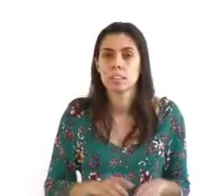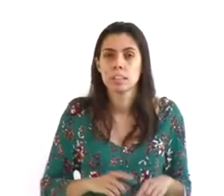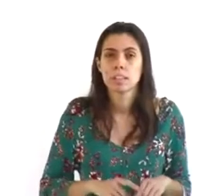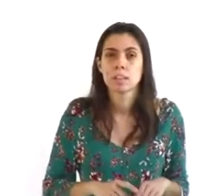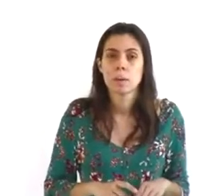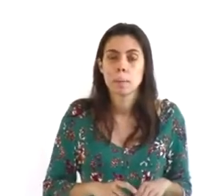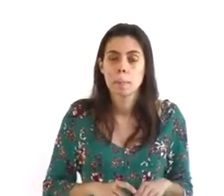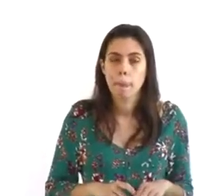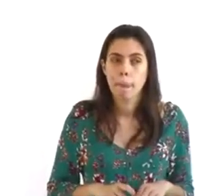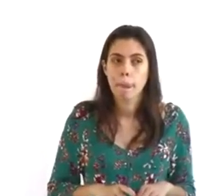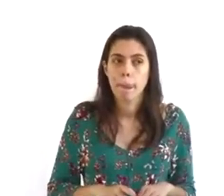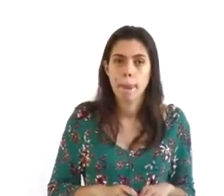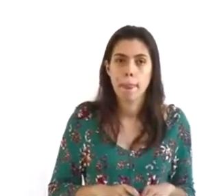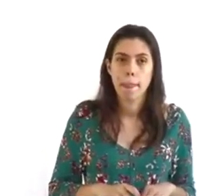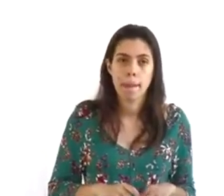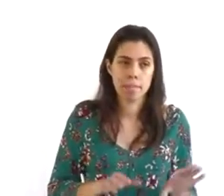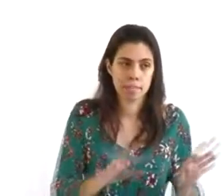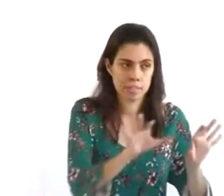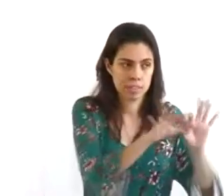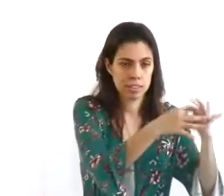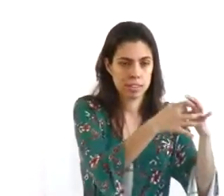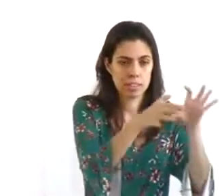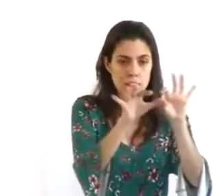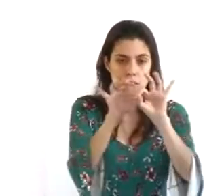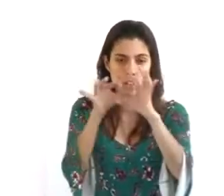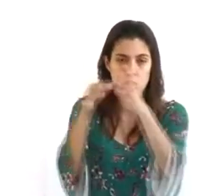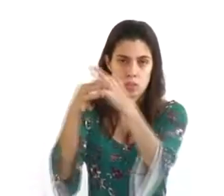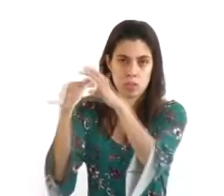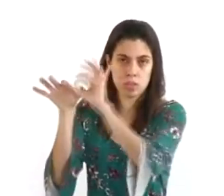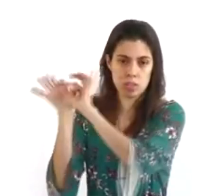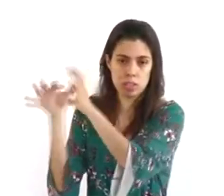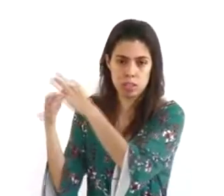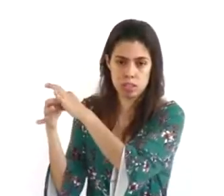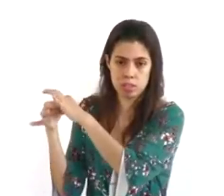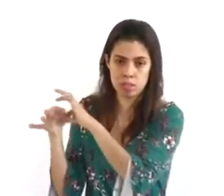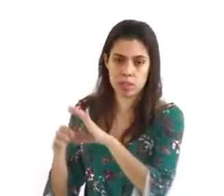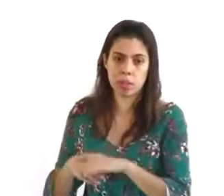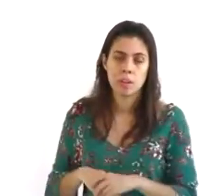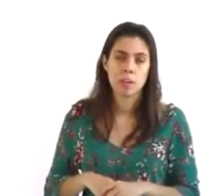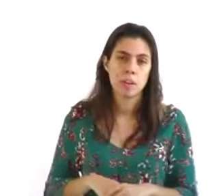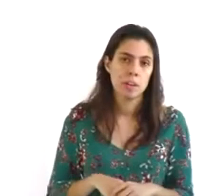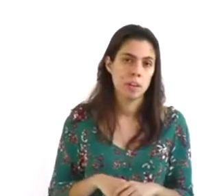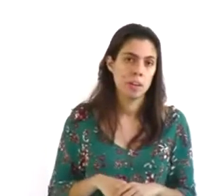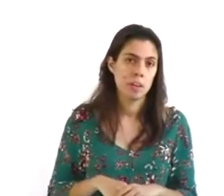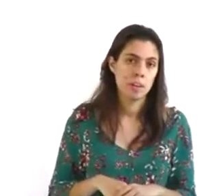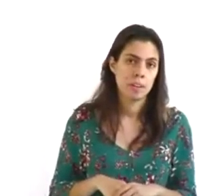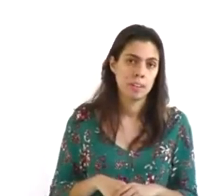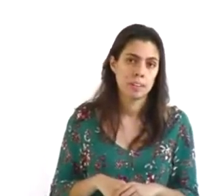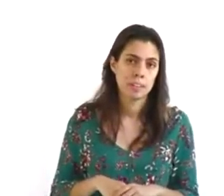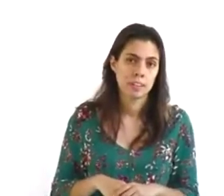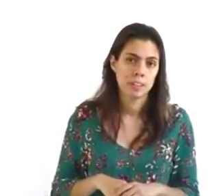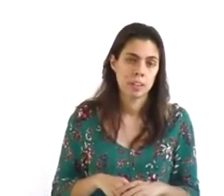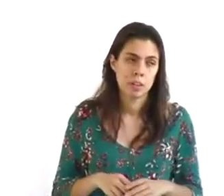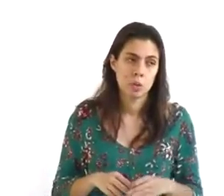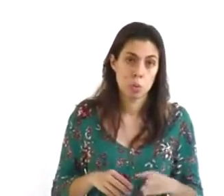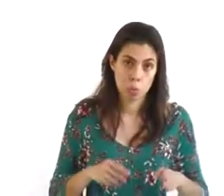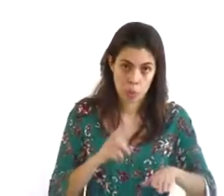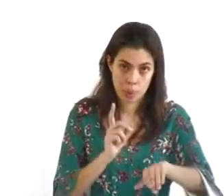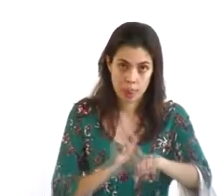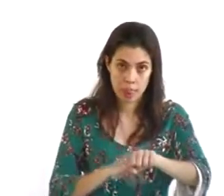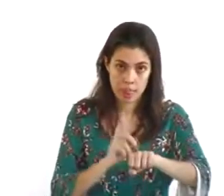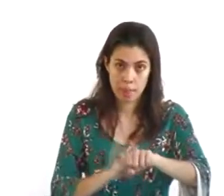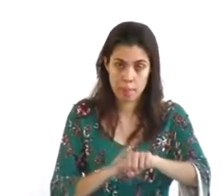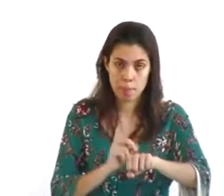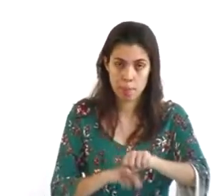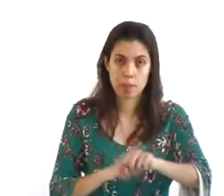que o contexto deste salmo, e pela leitura você chegará a essa mesma conclusão, de que o período em que eles estão lembrando dos feitos